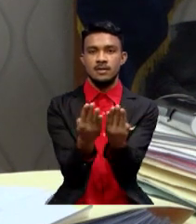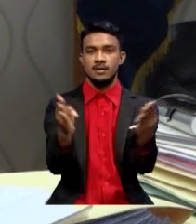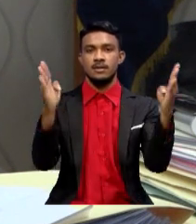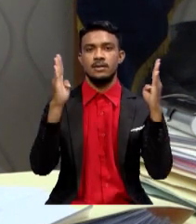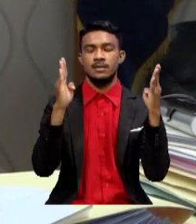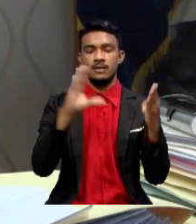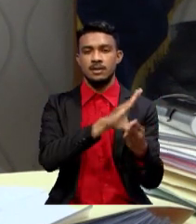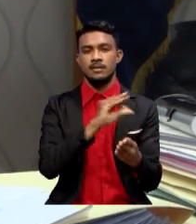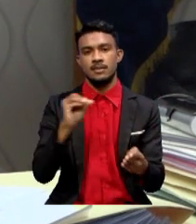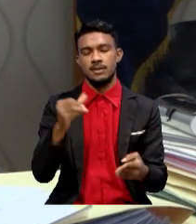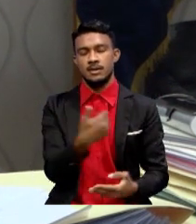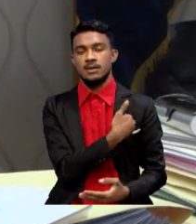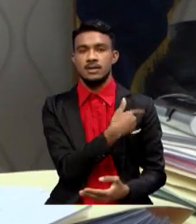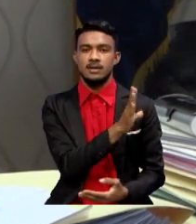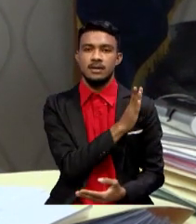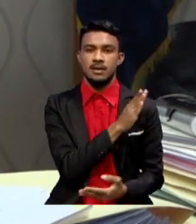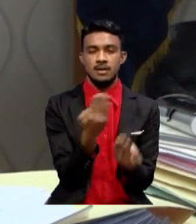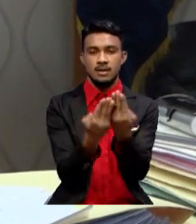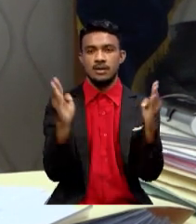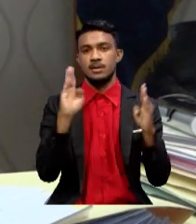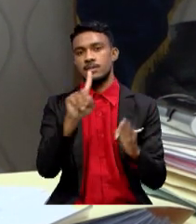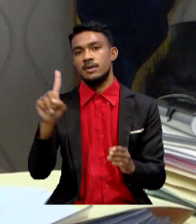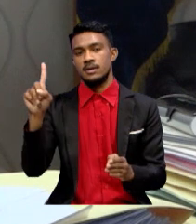neve depende iha be contentor ida ba ida ni